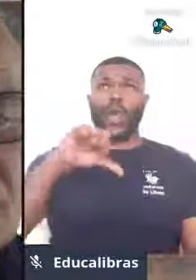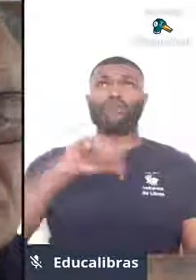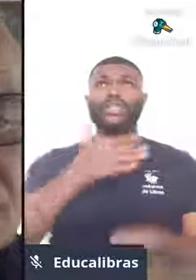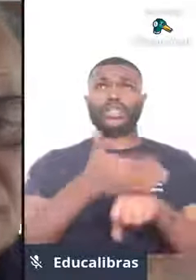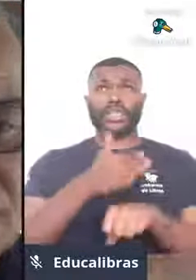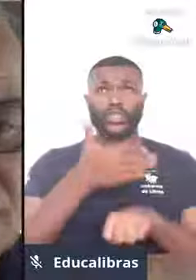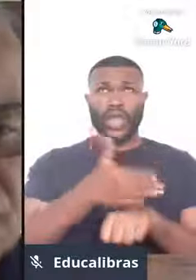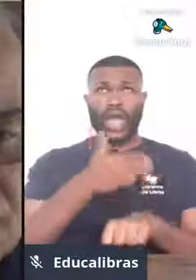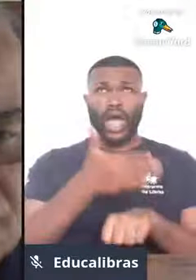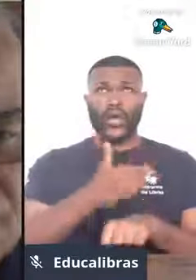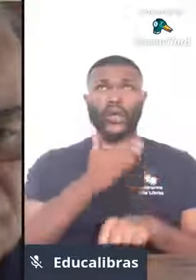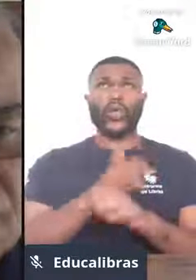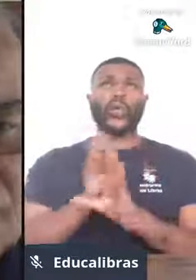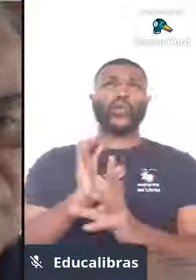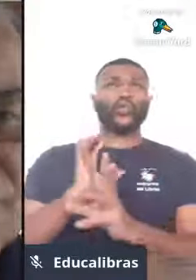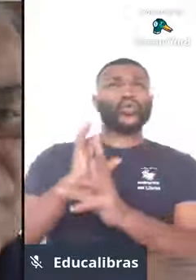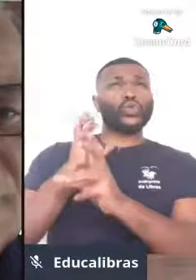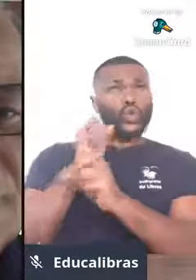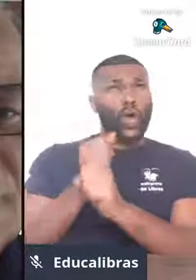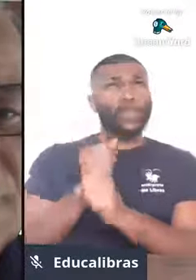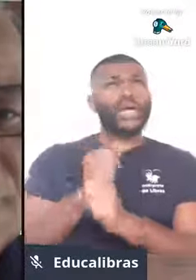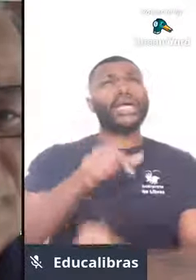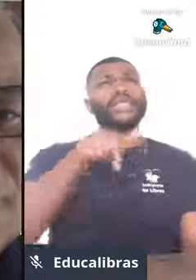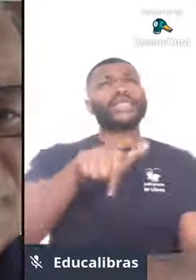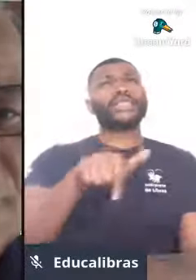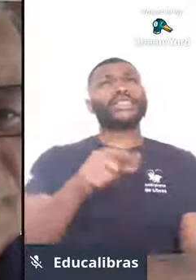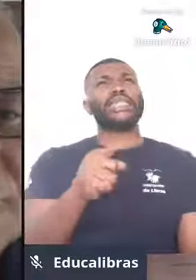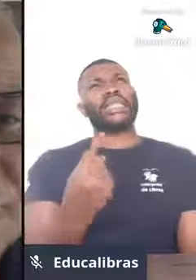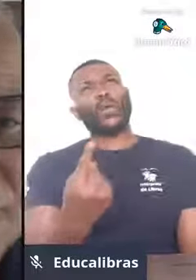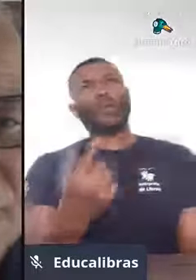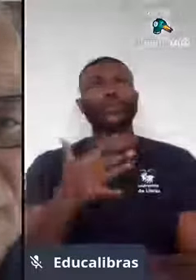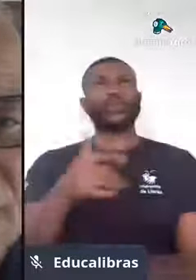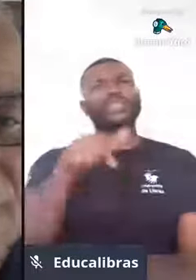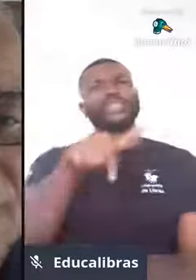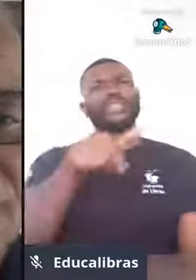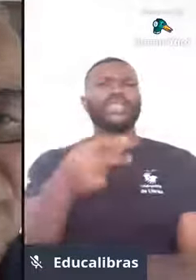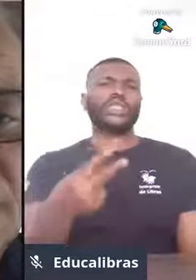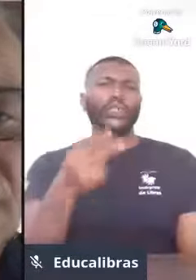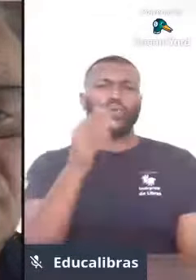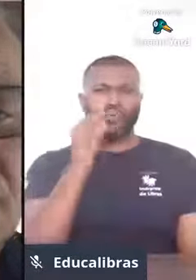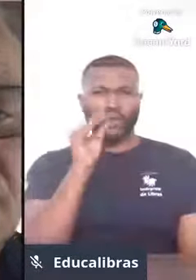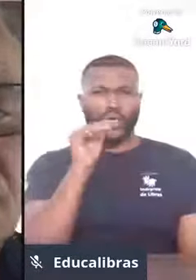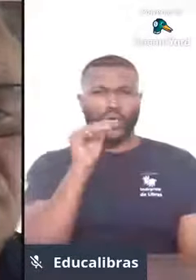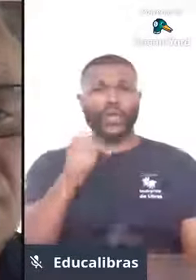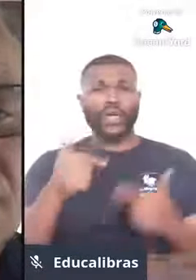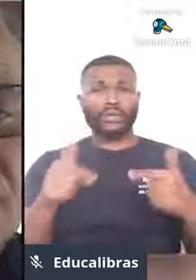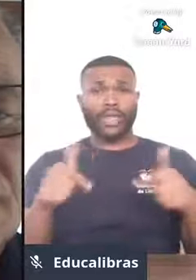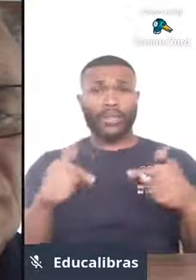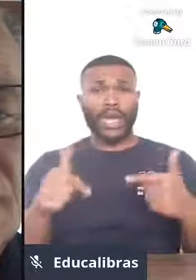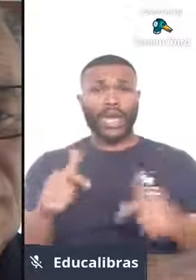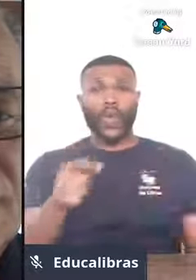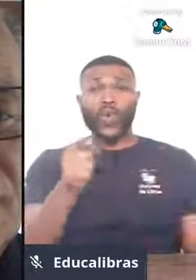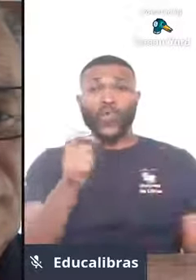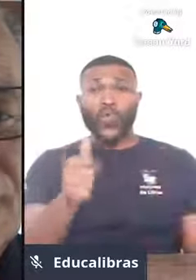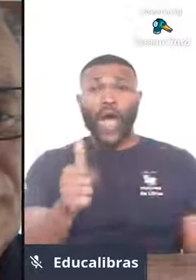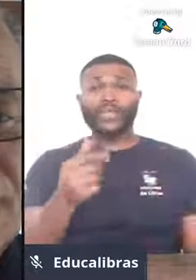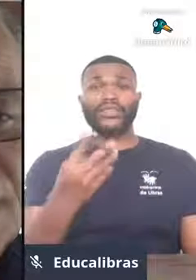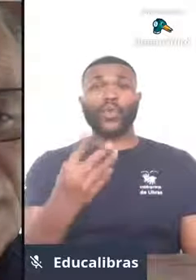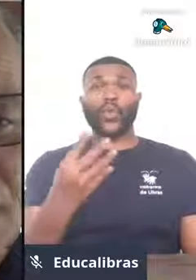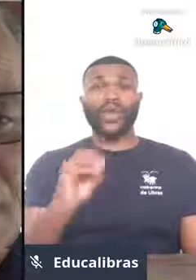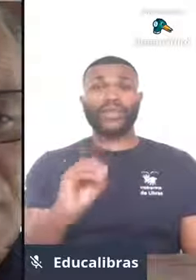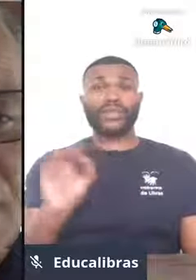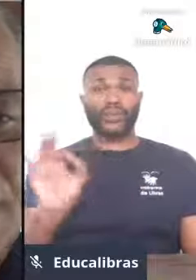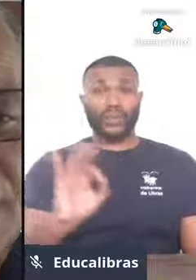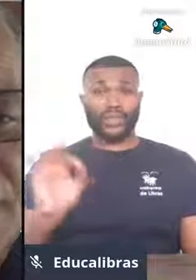estagiários. São 71, 72 colaboradores. né, quase 40% deles têm alguma